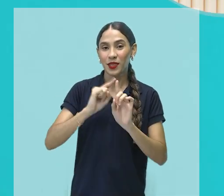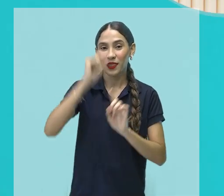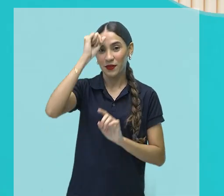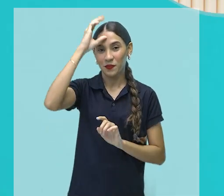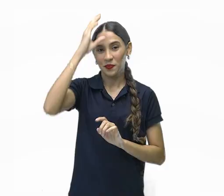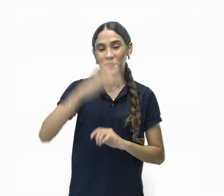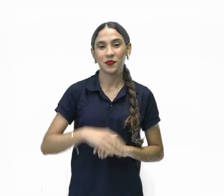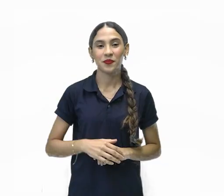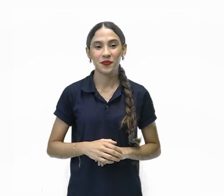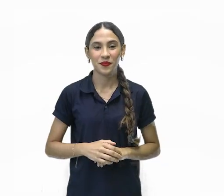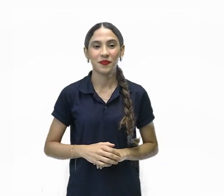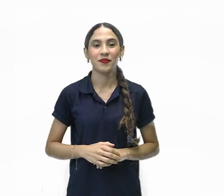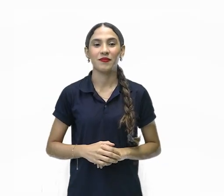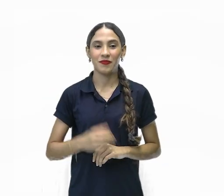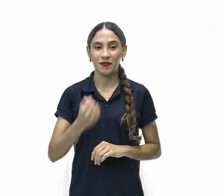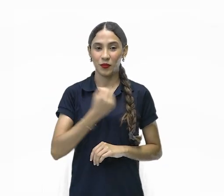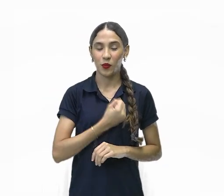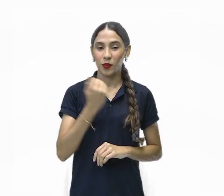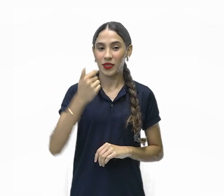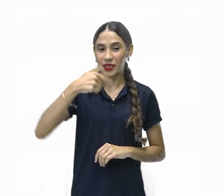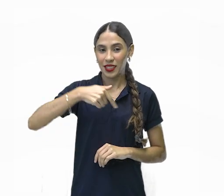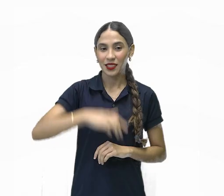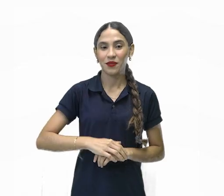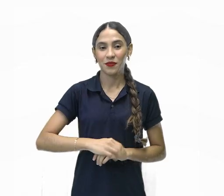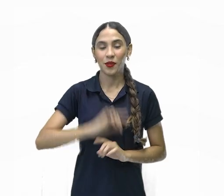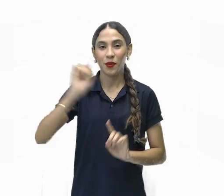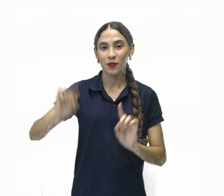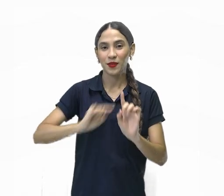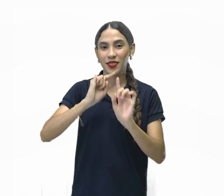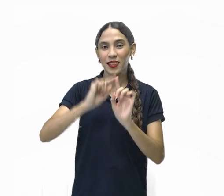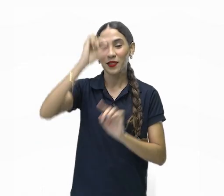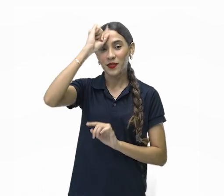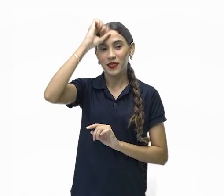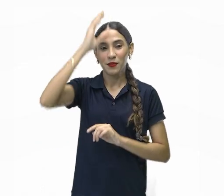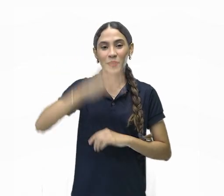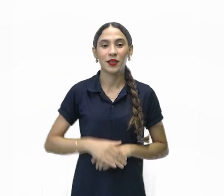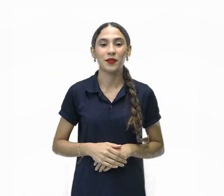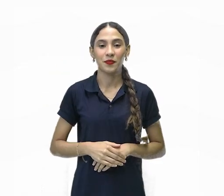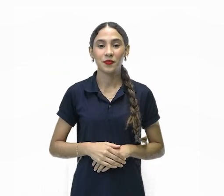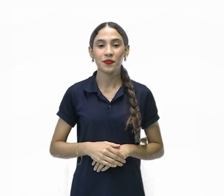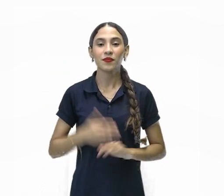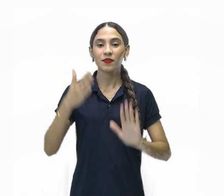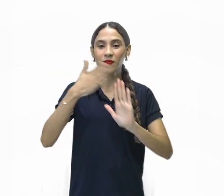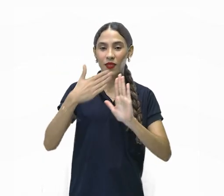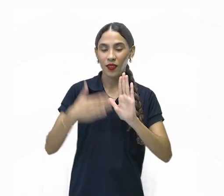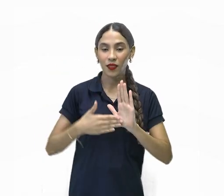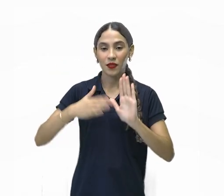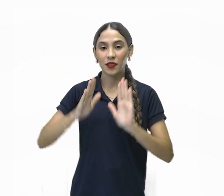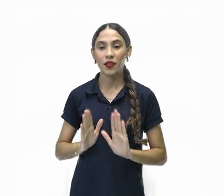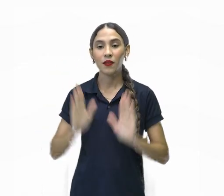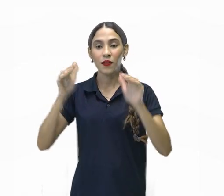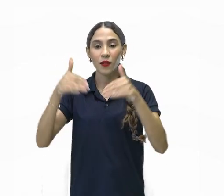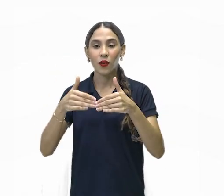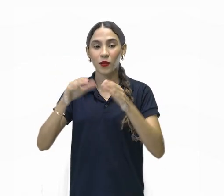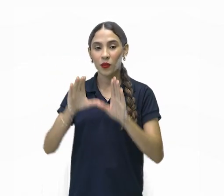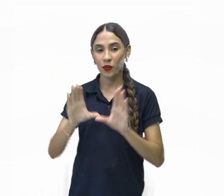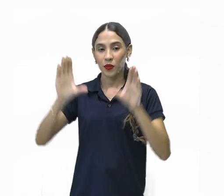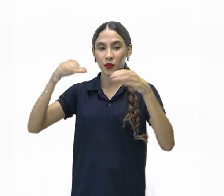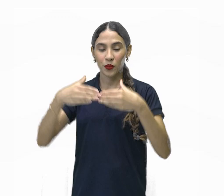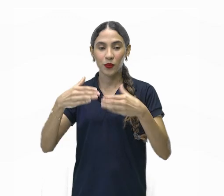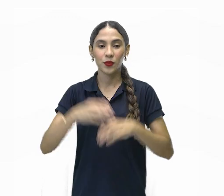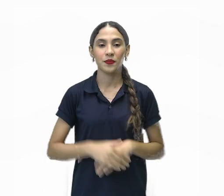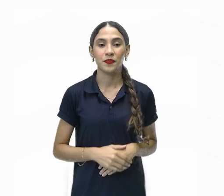conteúdo? Aula 17. Objeto de conhecimento. Formulação de propostas que atendam